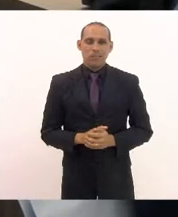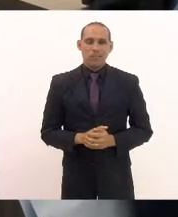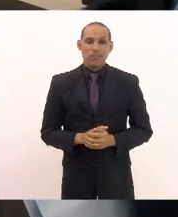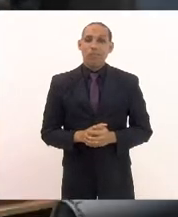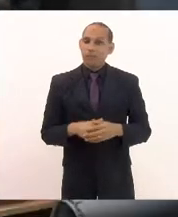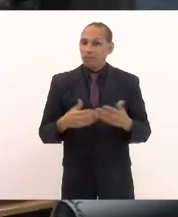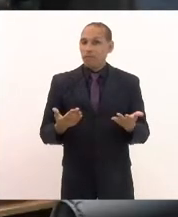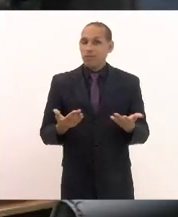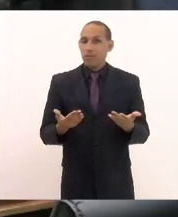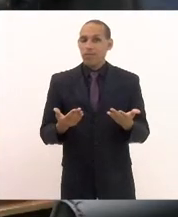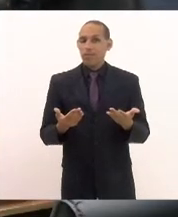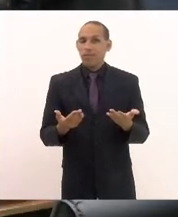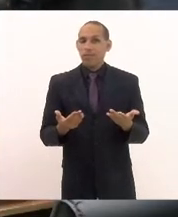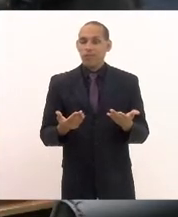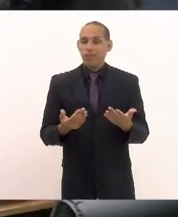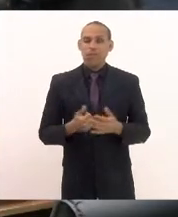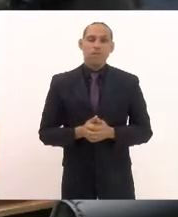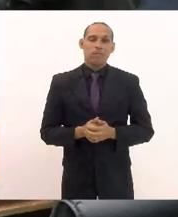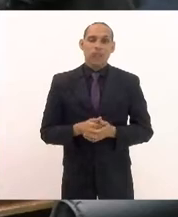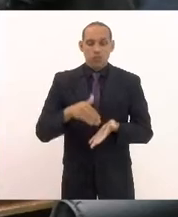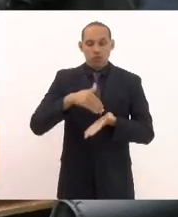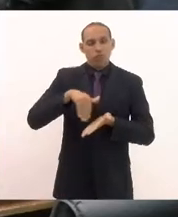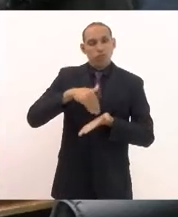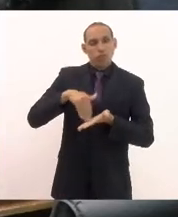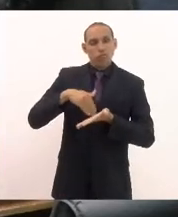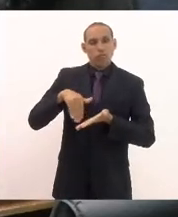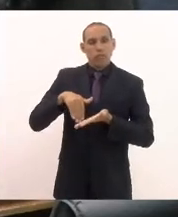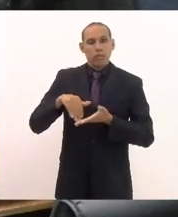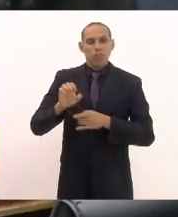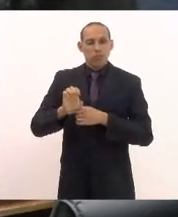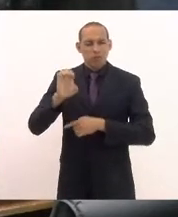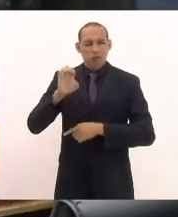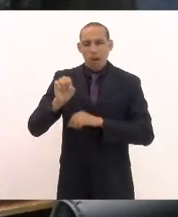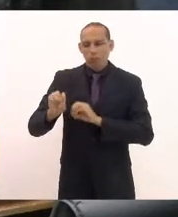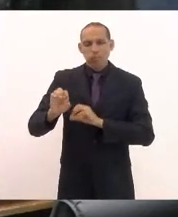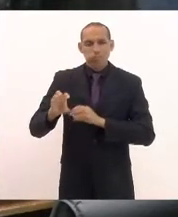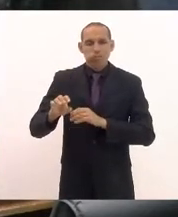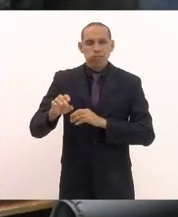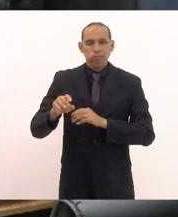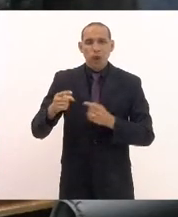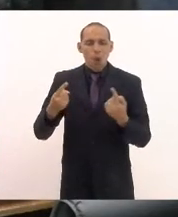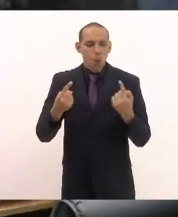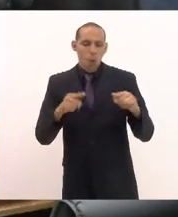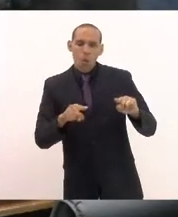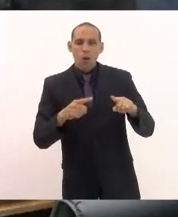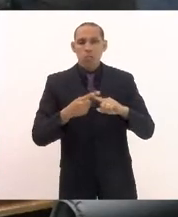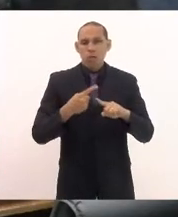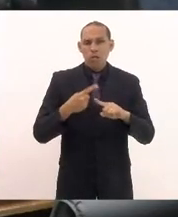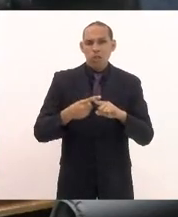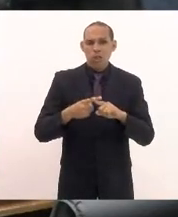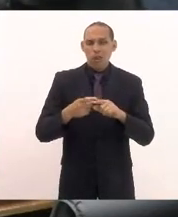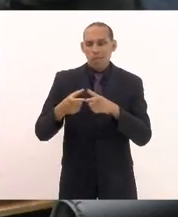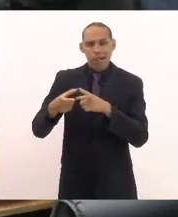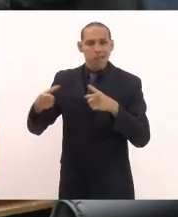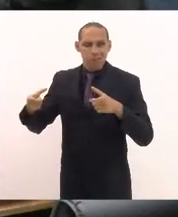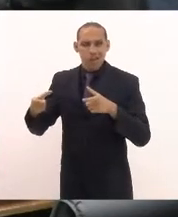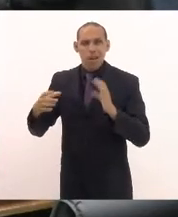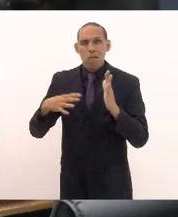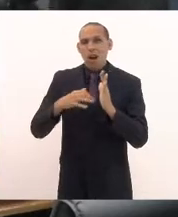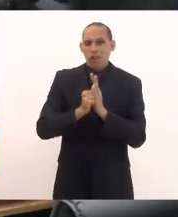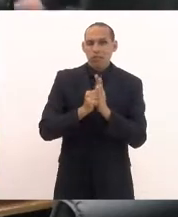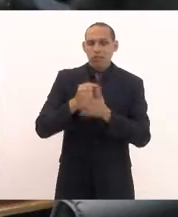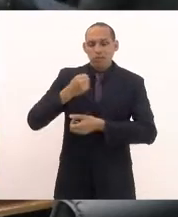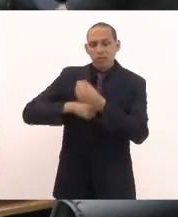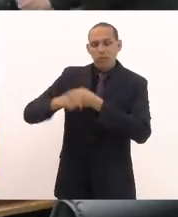Então, por que, na época, a Secretaria de Estado de Educação foi contrária? Primeiro, porque boa parte desses docentes tem matrícula anterior